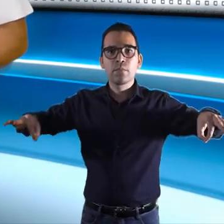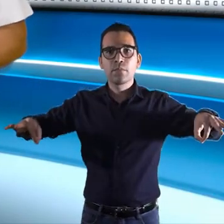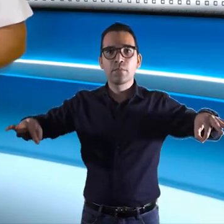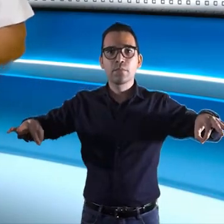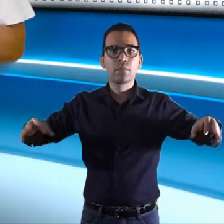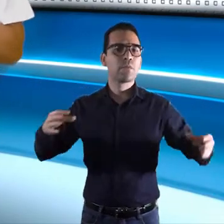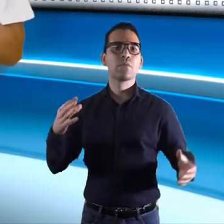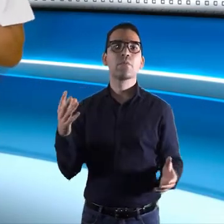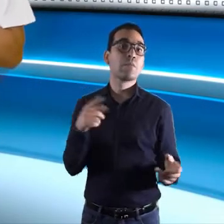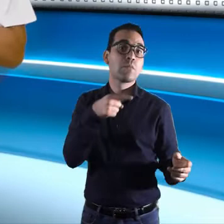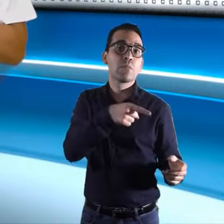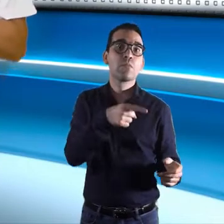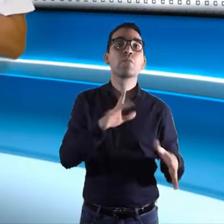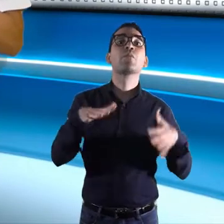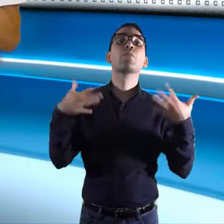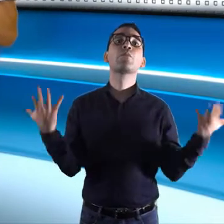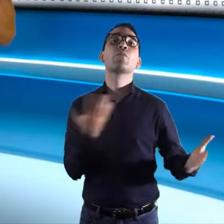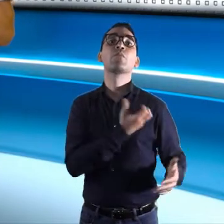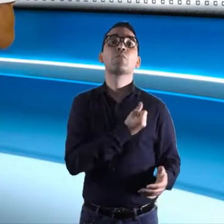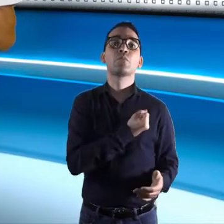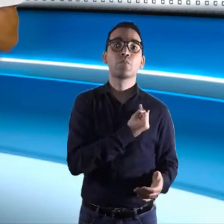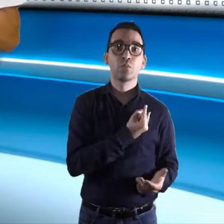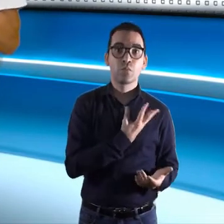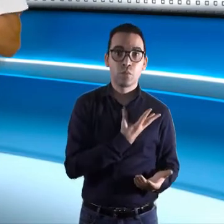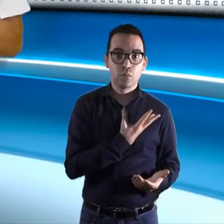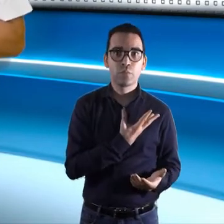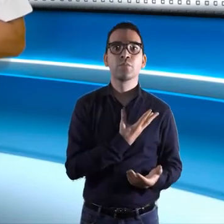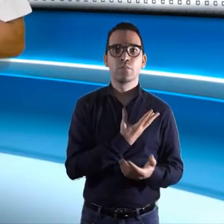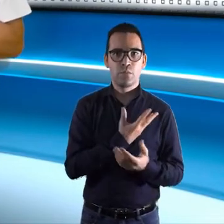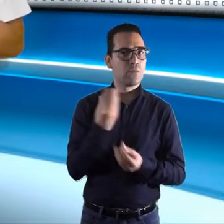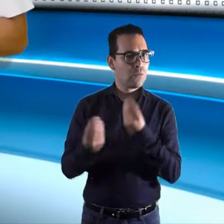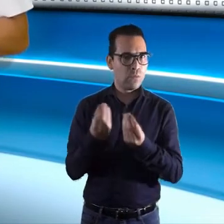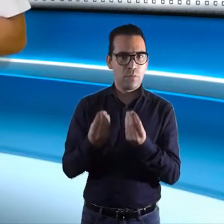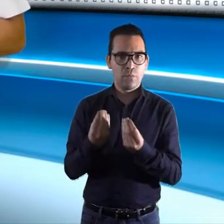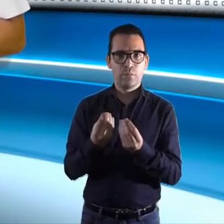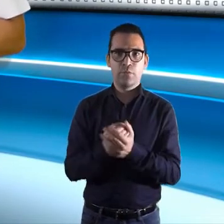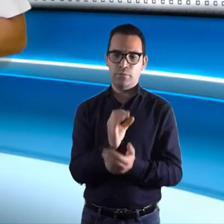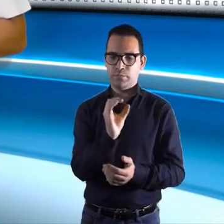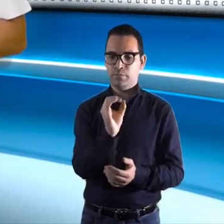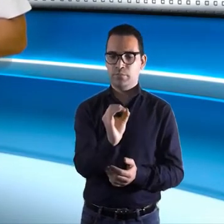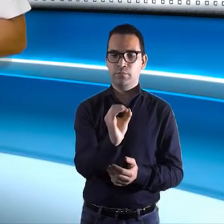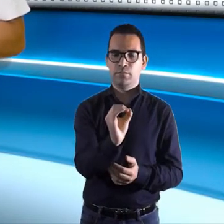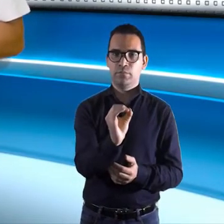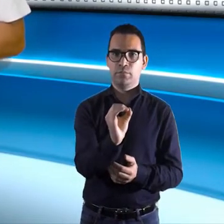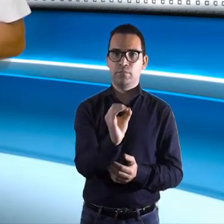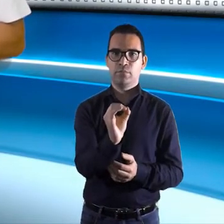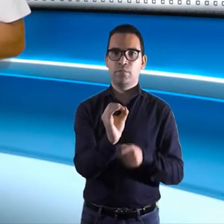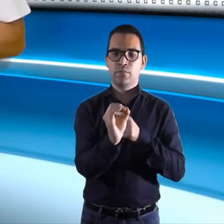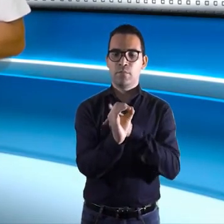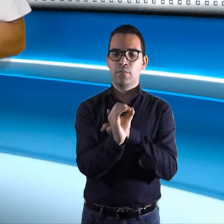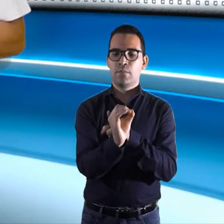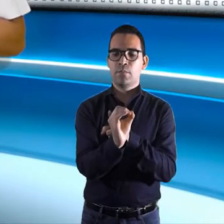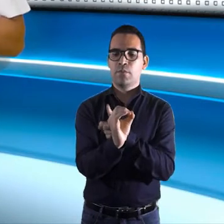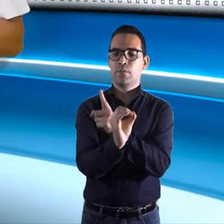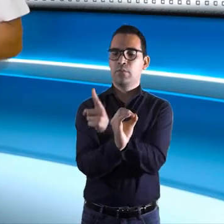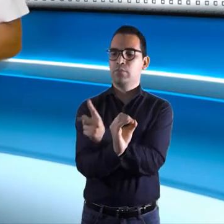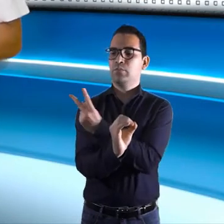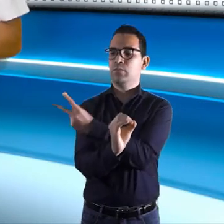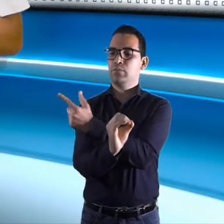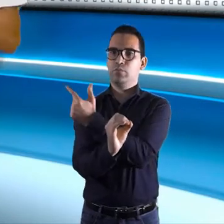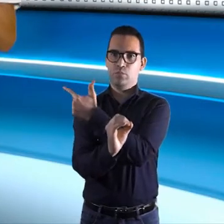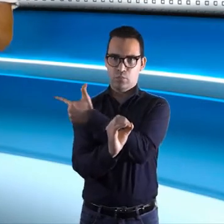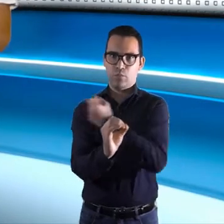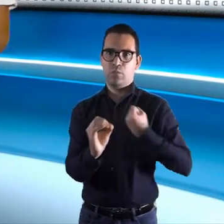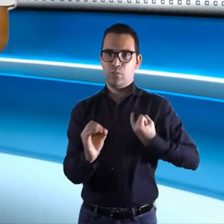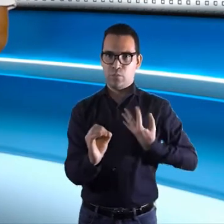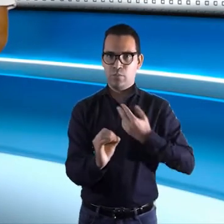0, você vai caminhar 2 casas para a direita e vai encontrar o 2 positivo.